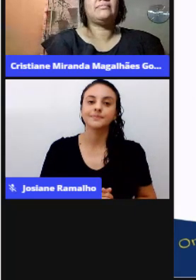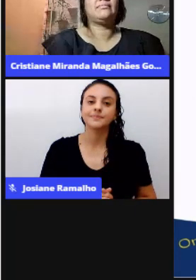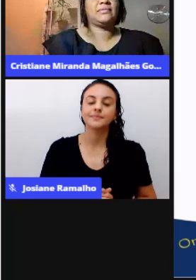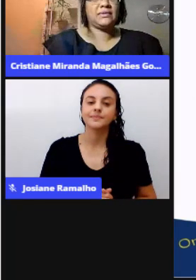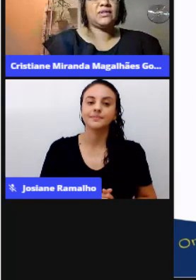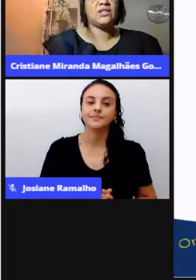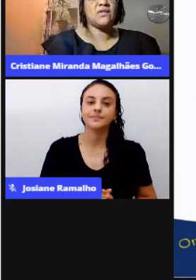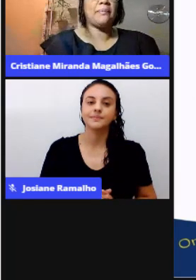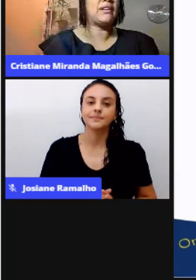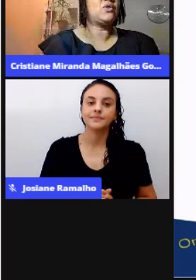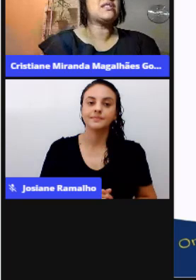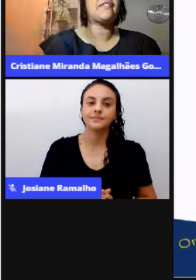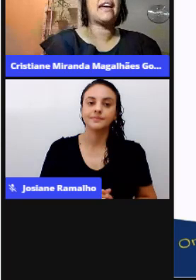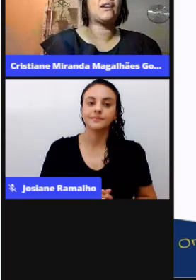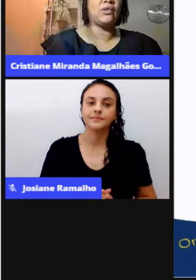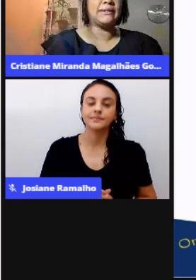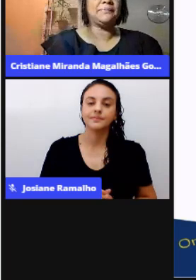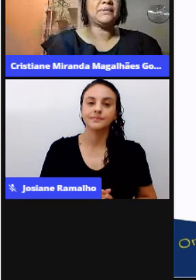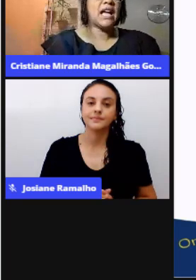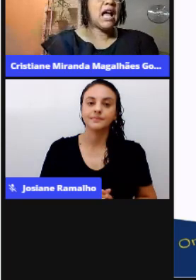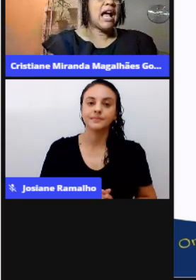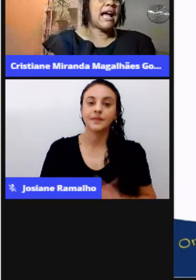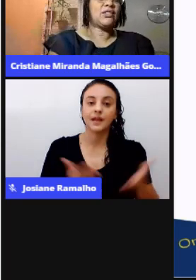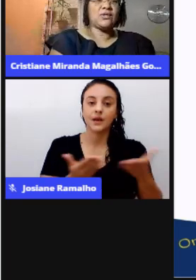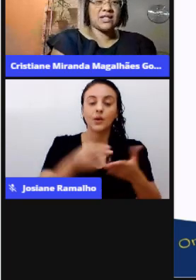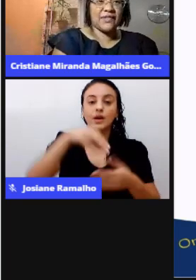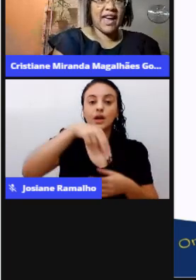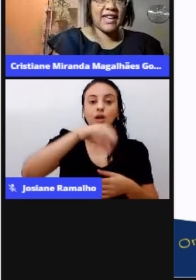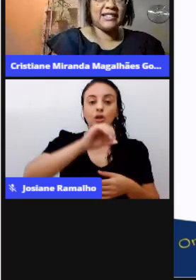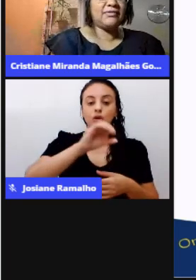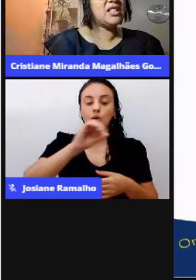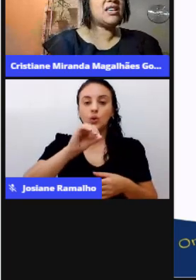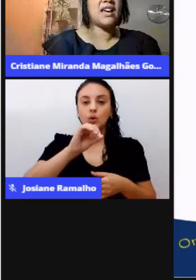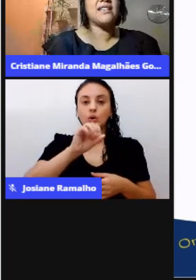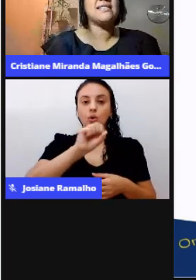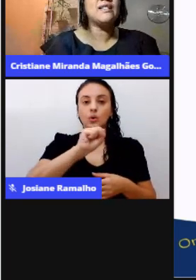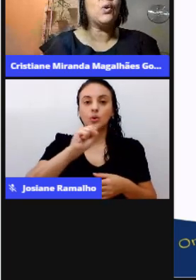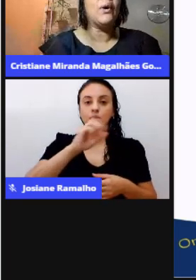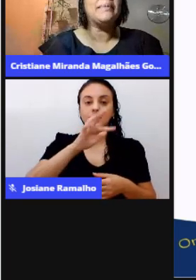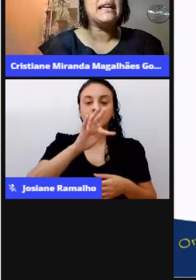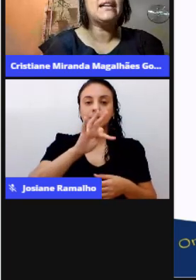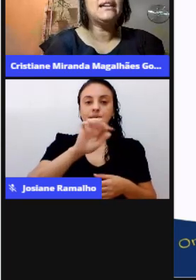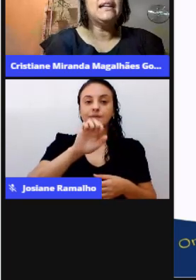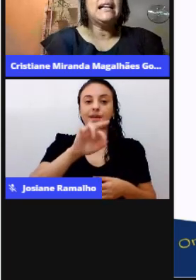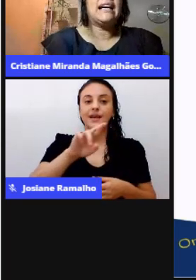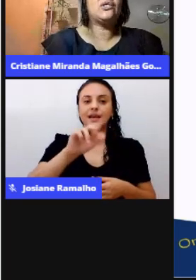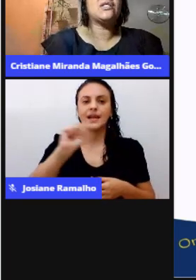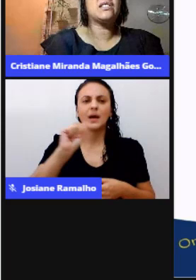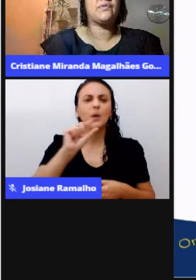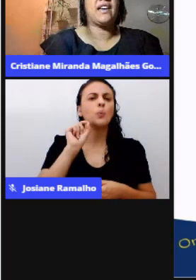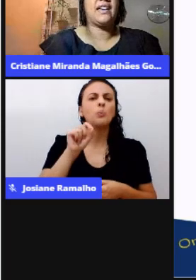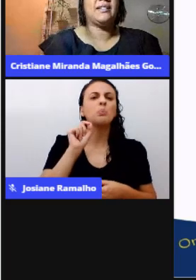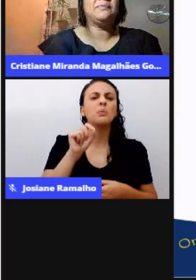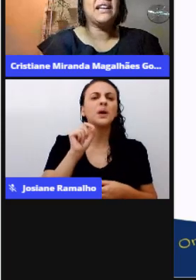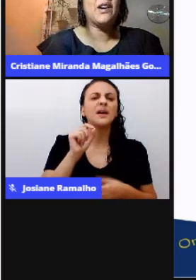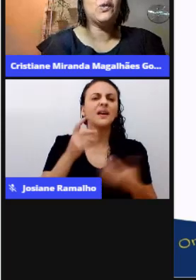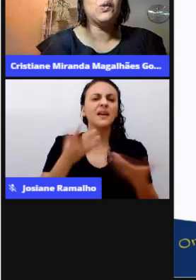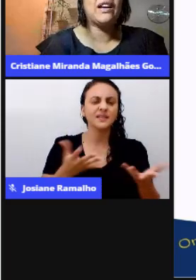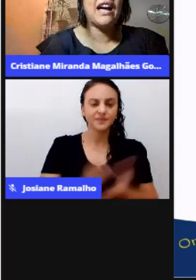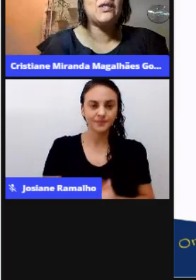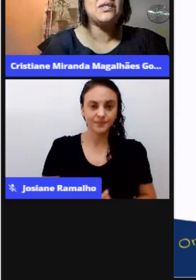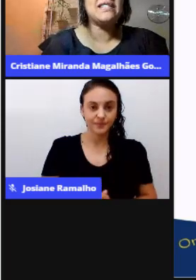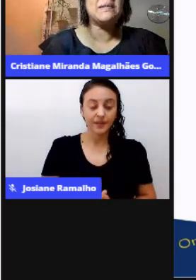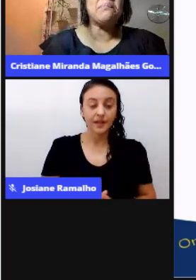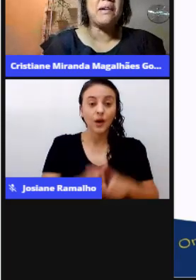Então, nós vamos para a noosfera agora. A noosfera, o que é esse nome, né? A noosfera é